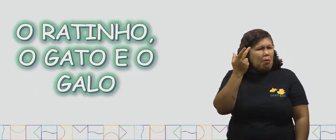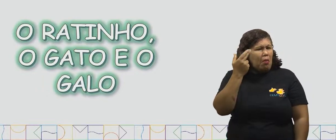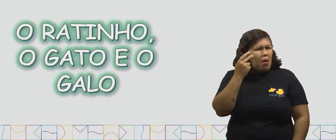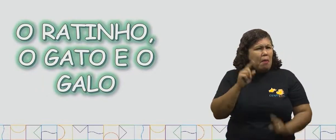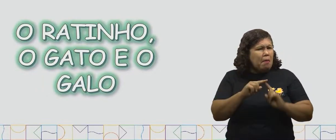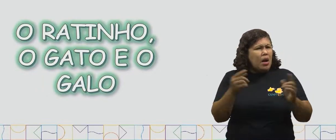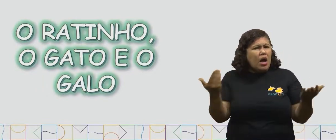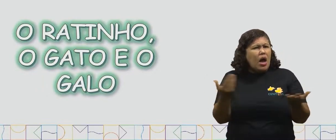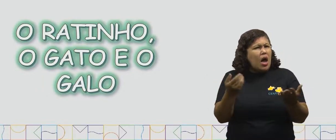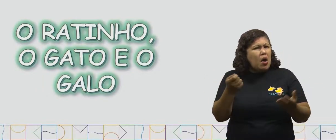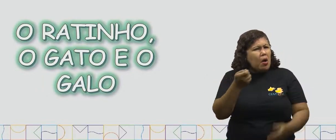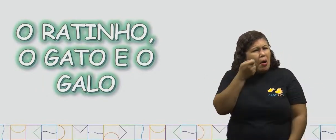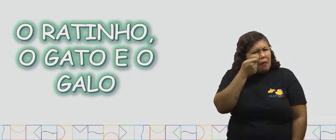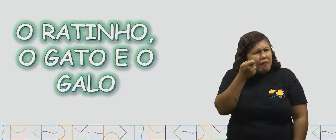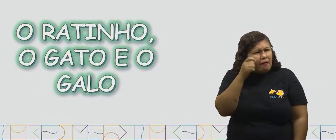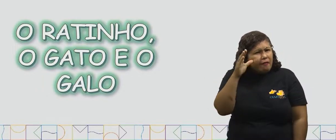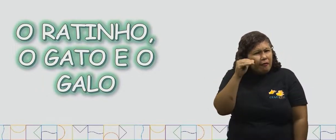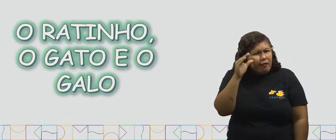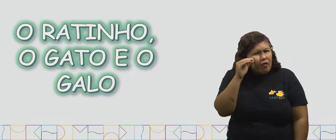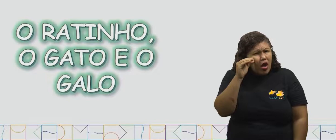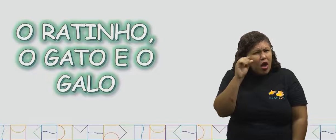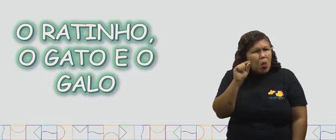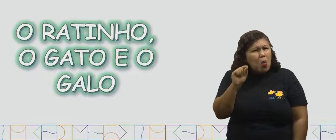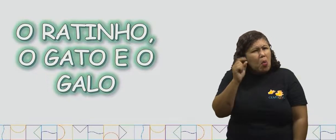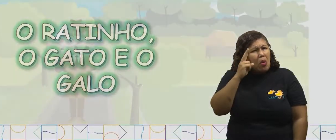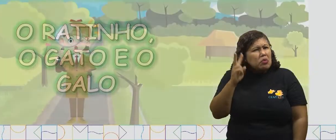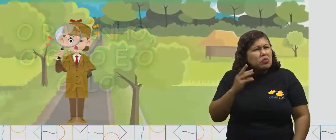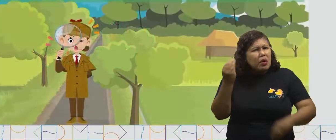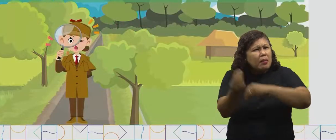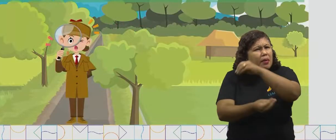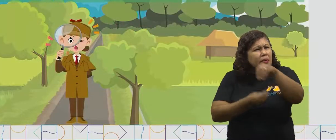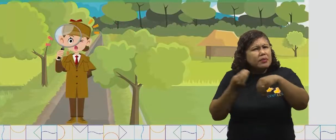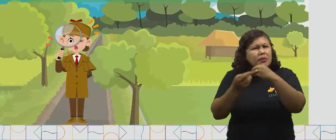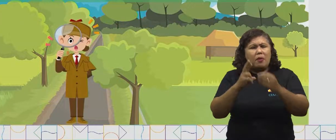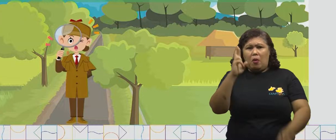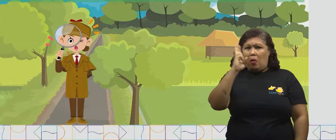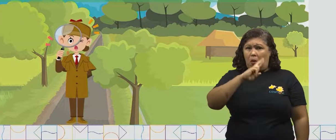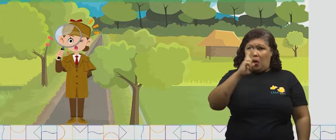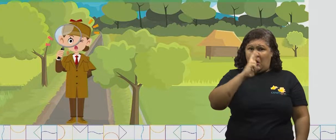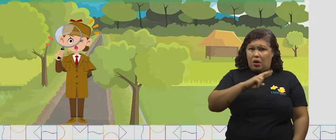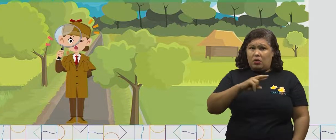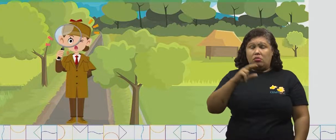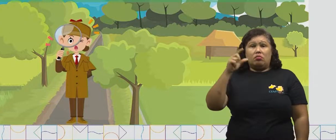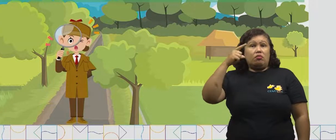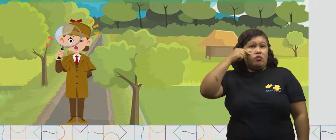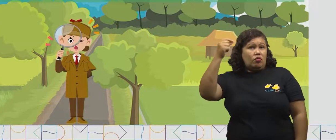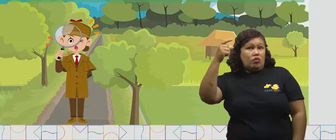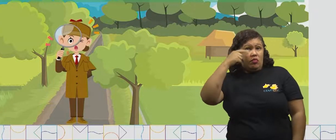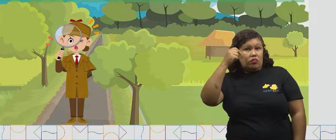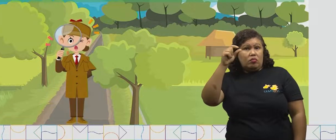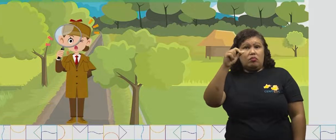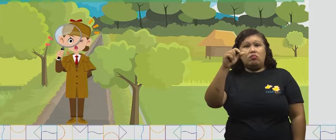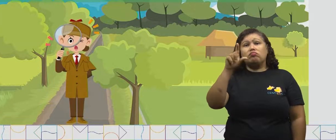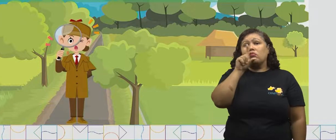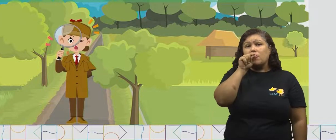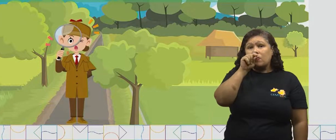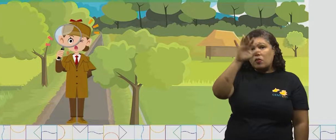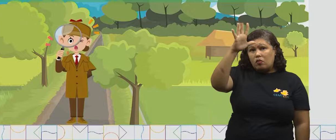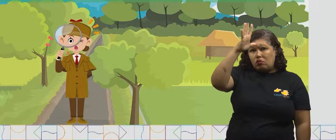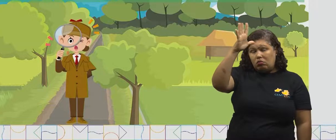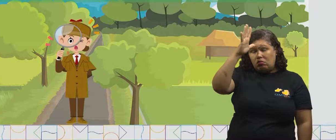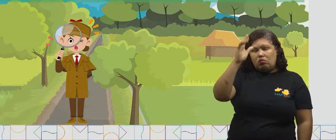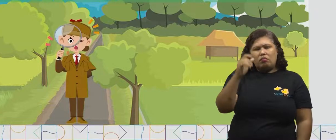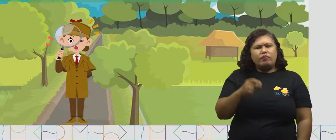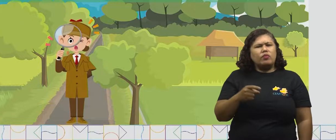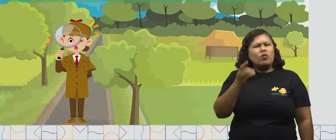Vamos investigar o que foi bagunçado. Leia a história comigo. O ratinho, o gato e o galo. Certa manhã,